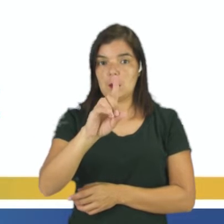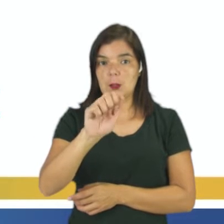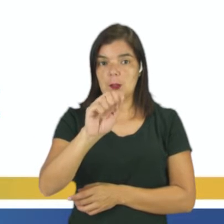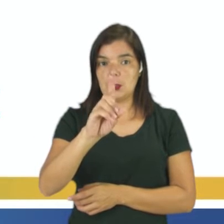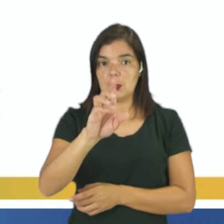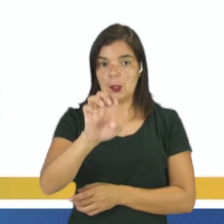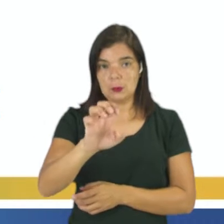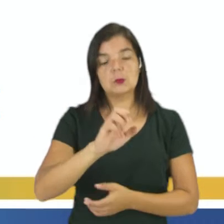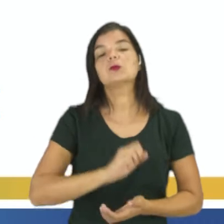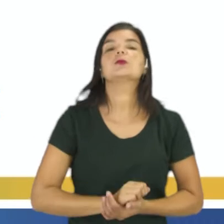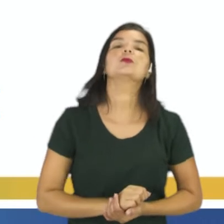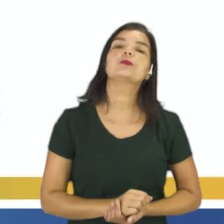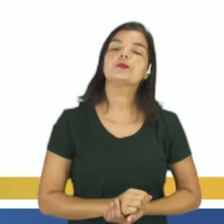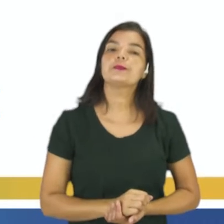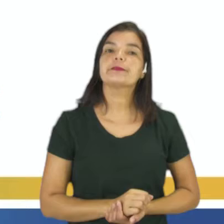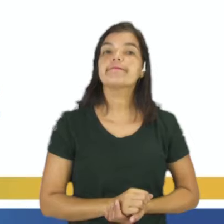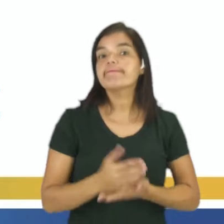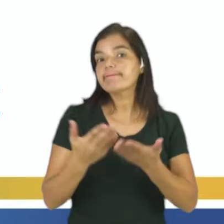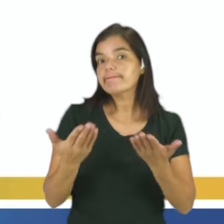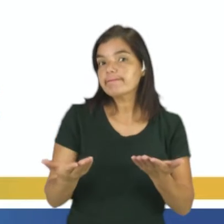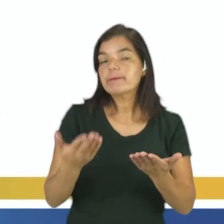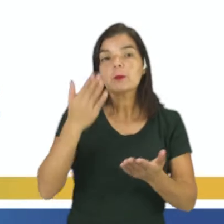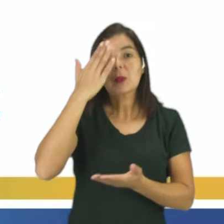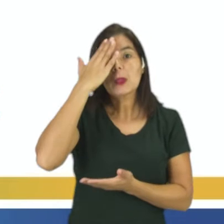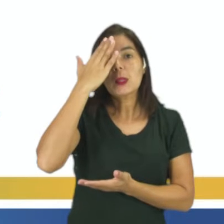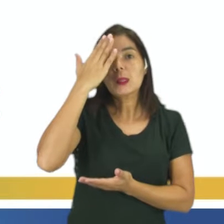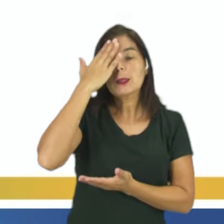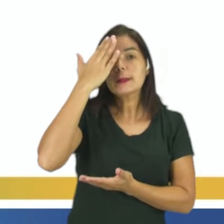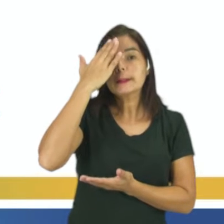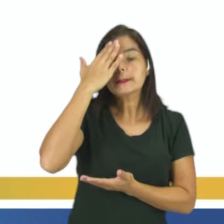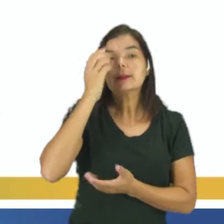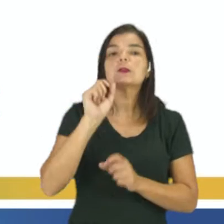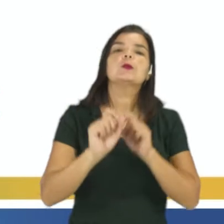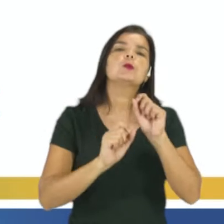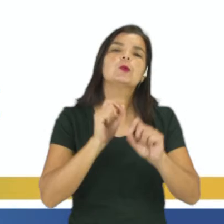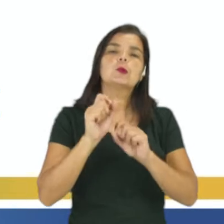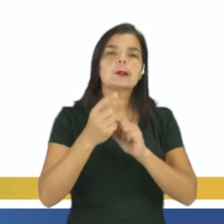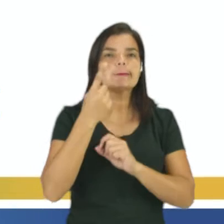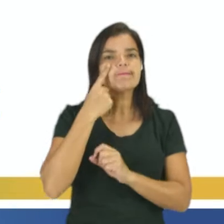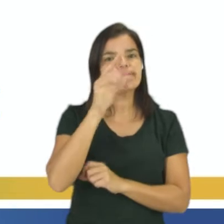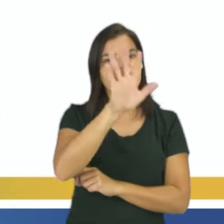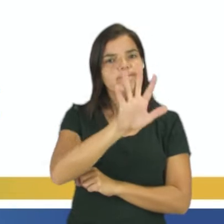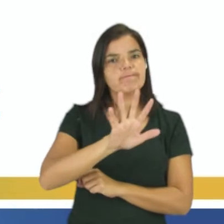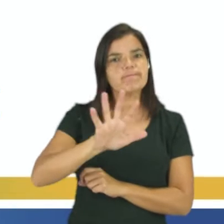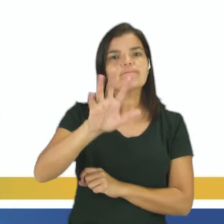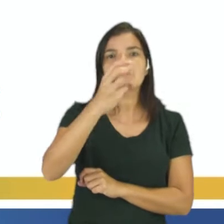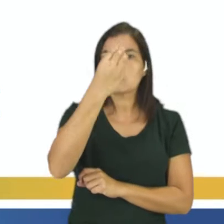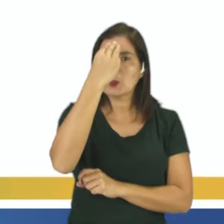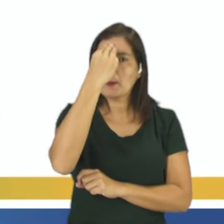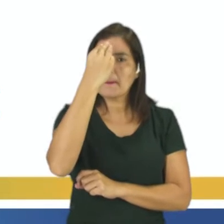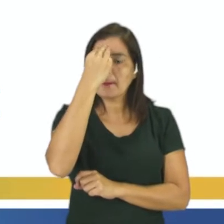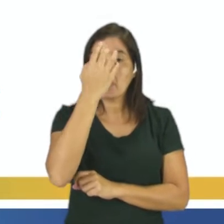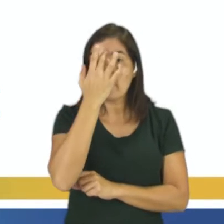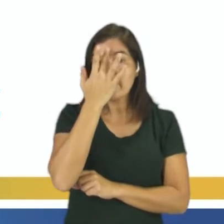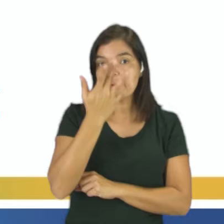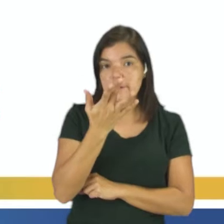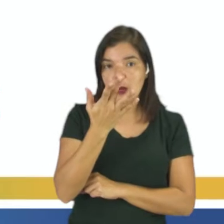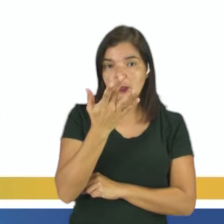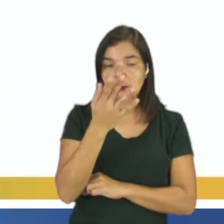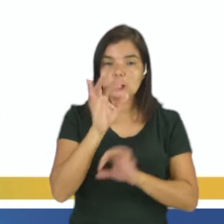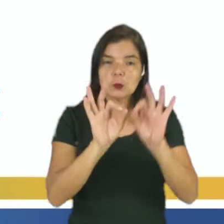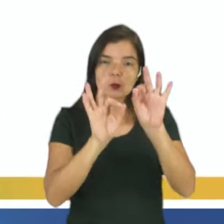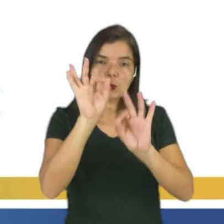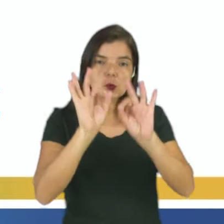bom? Então, vamos entender um pouco, olhando esse mapa mental aqui bem facilzinho, esse esquema,